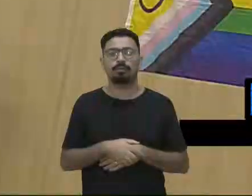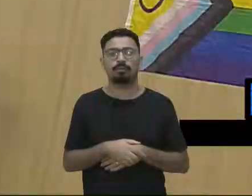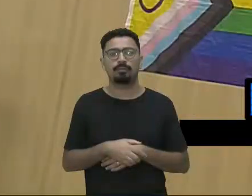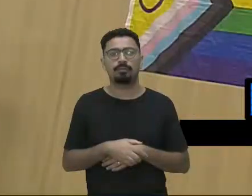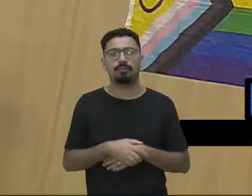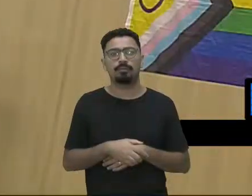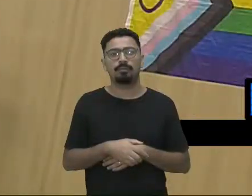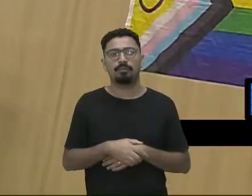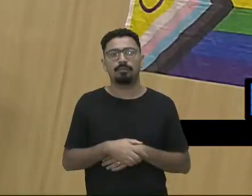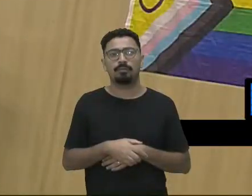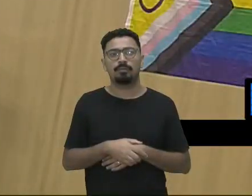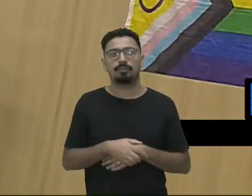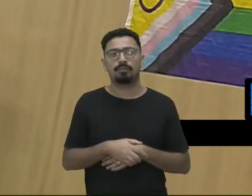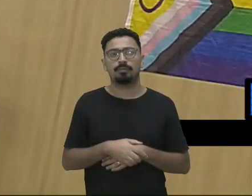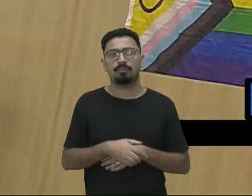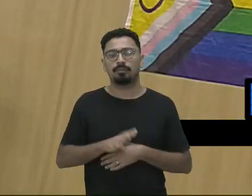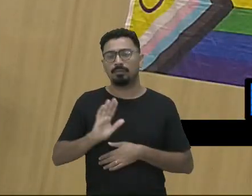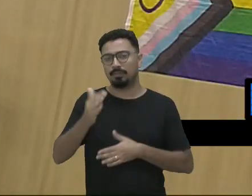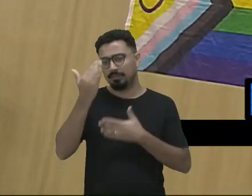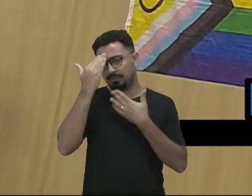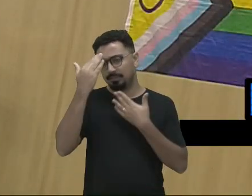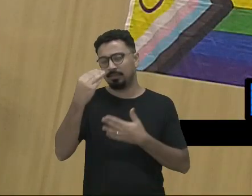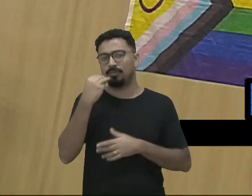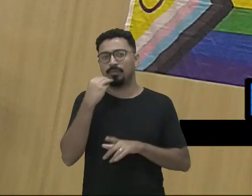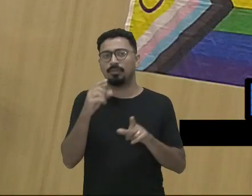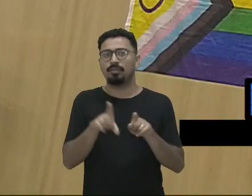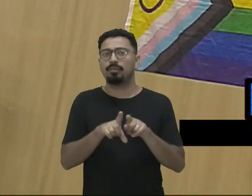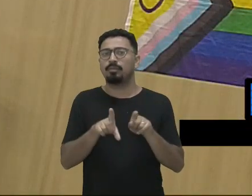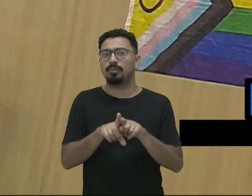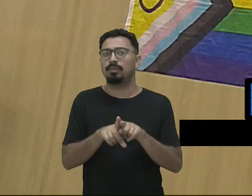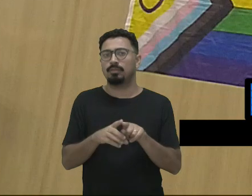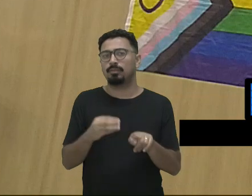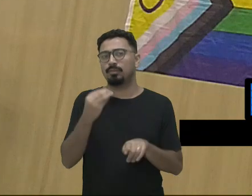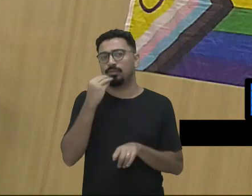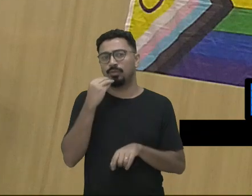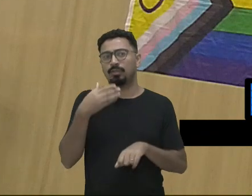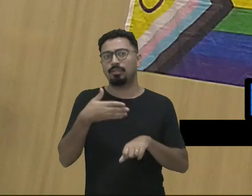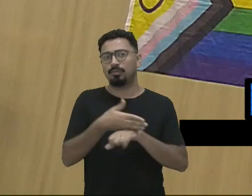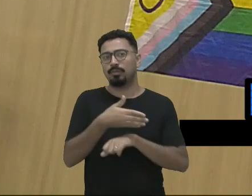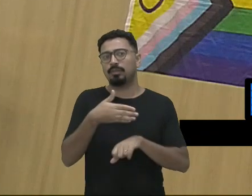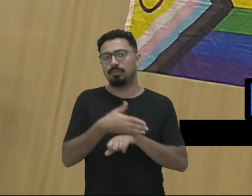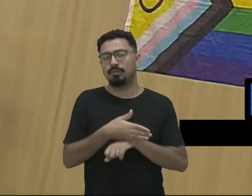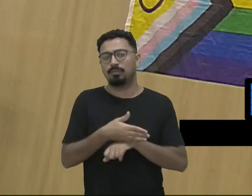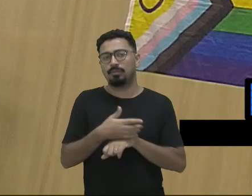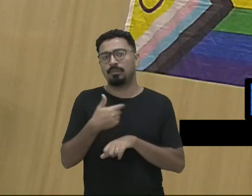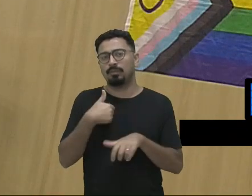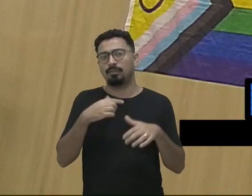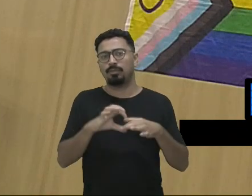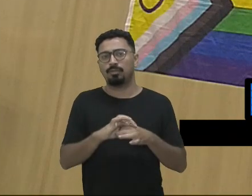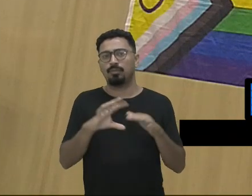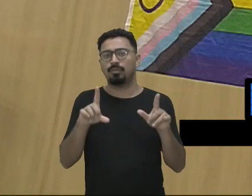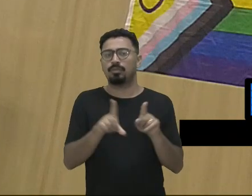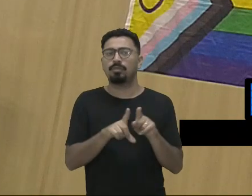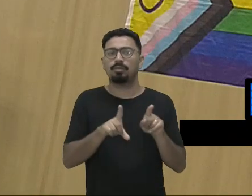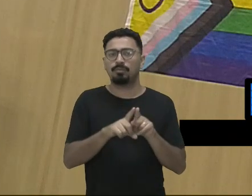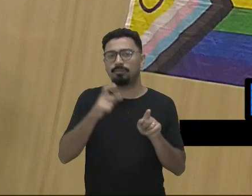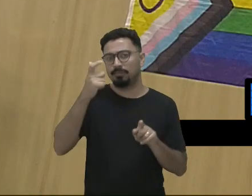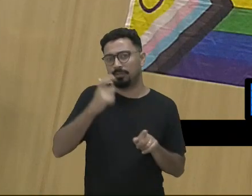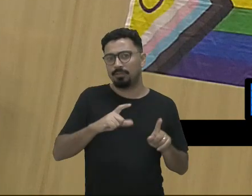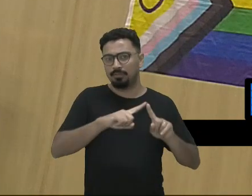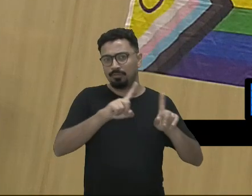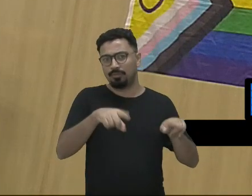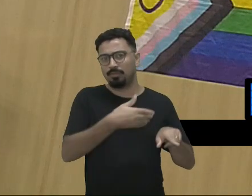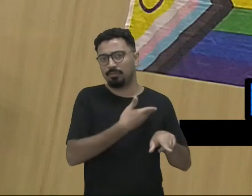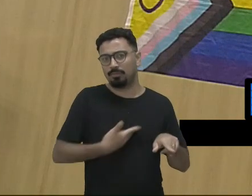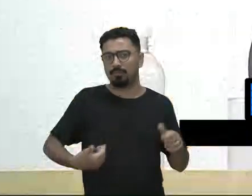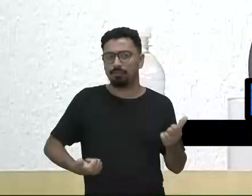Eu vou agradecer a oportunidade de participar com vocês. Me coloco à disposição enquanto servidor, enquanto